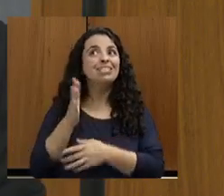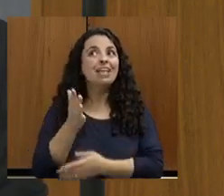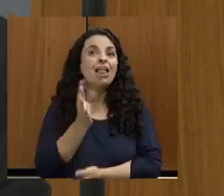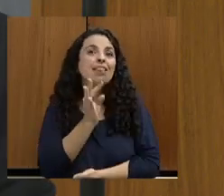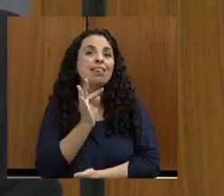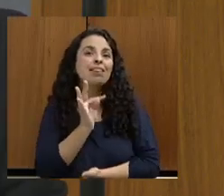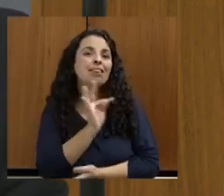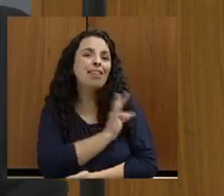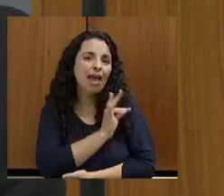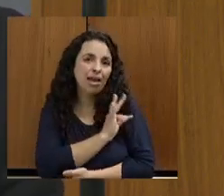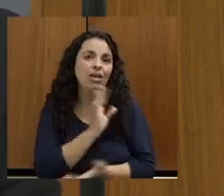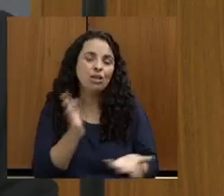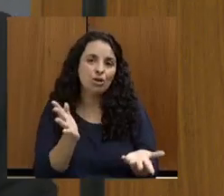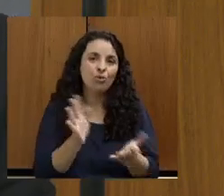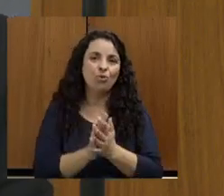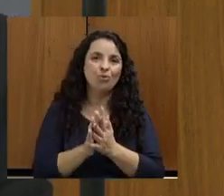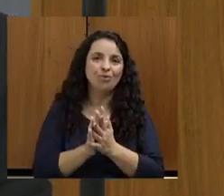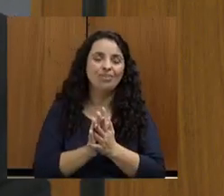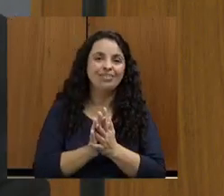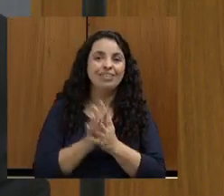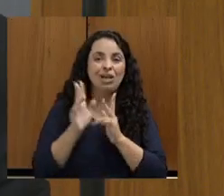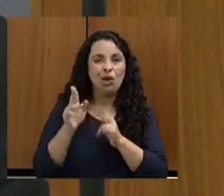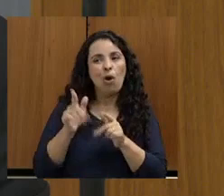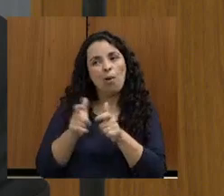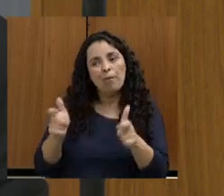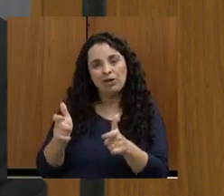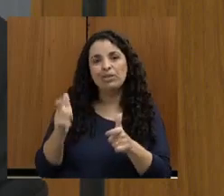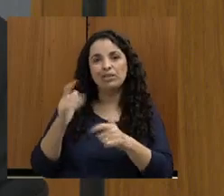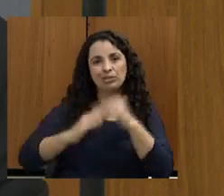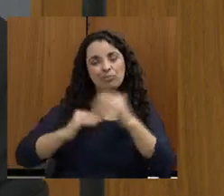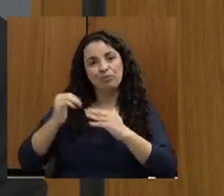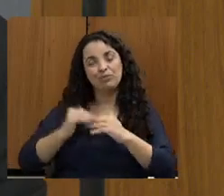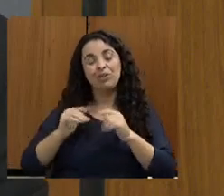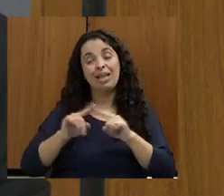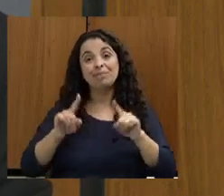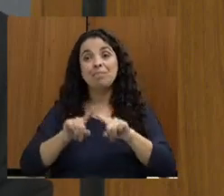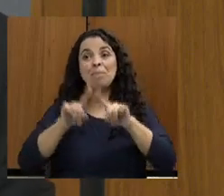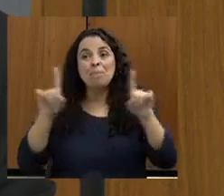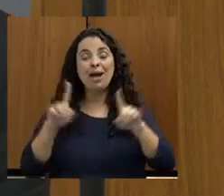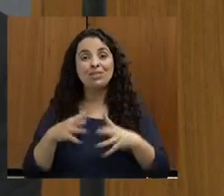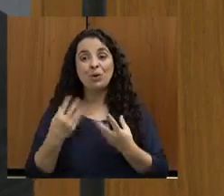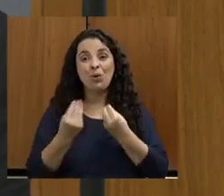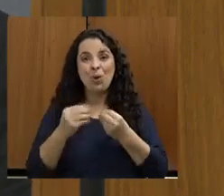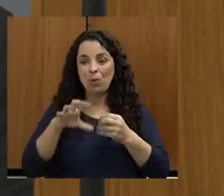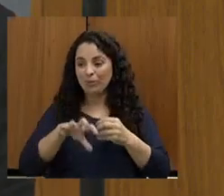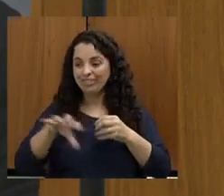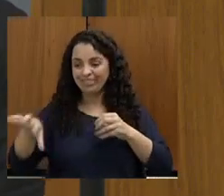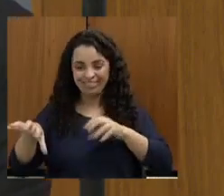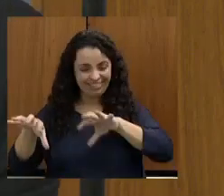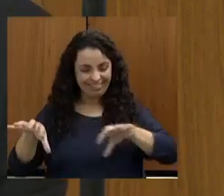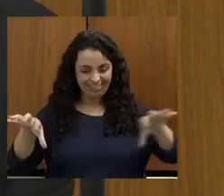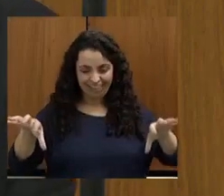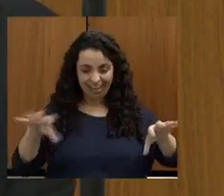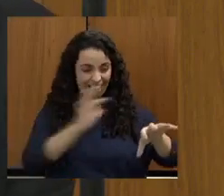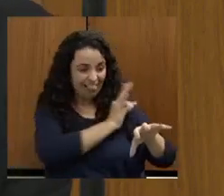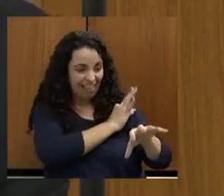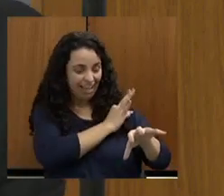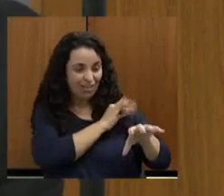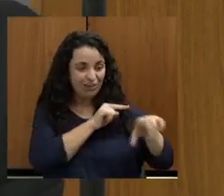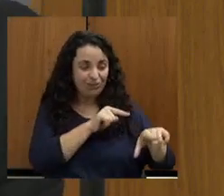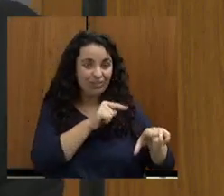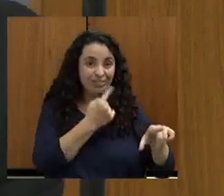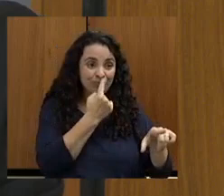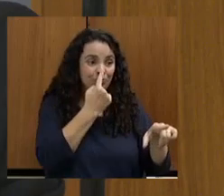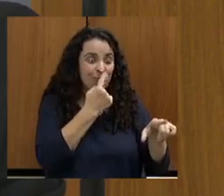como a maior parte dos meus colegas aqui profissionais. Mas é impossível não separar, é separar o técnico da questão do